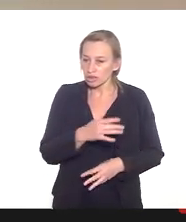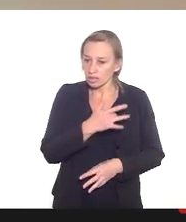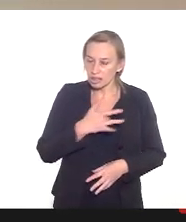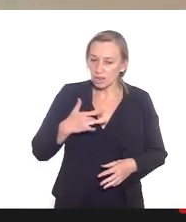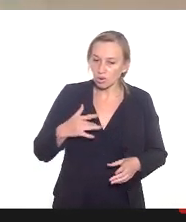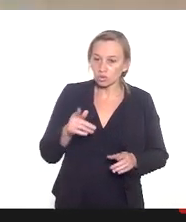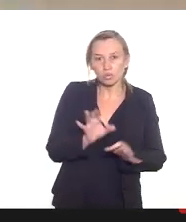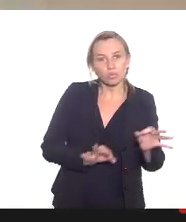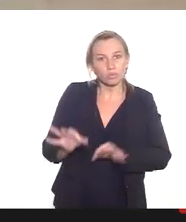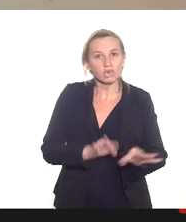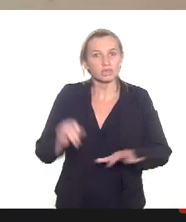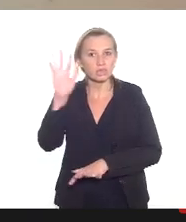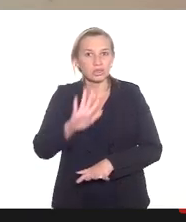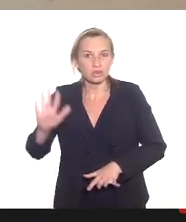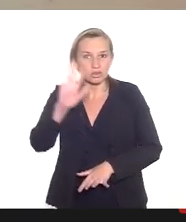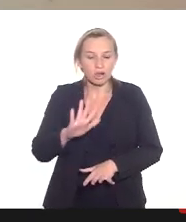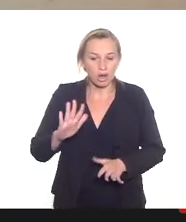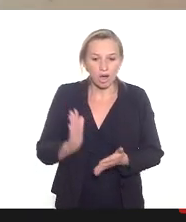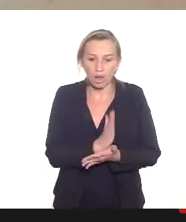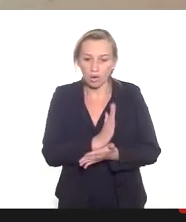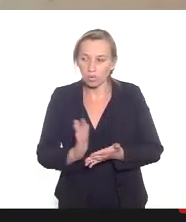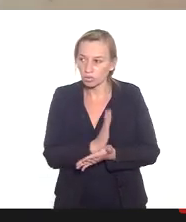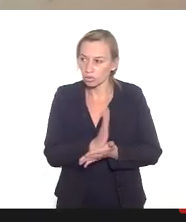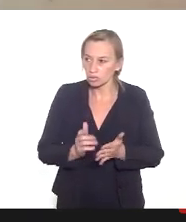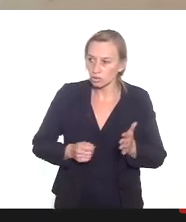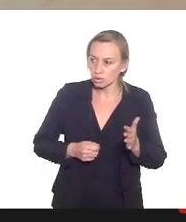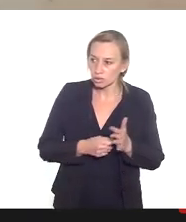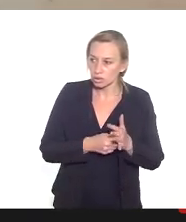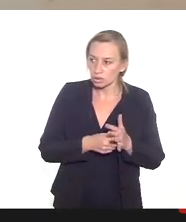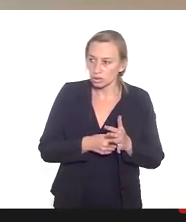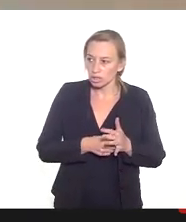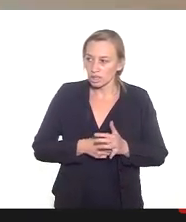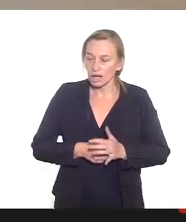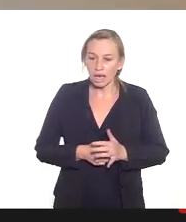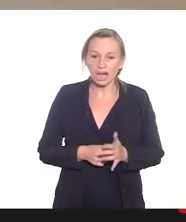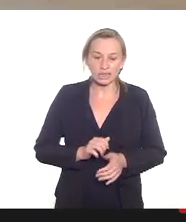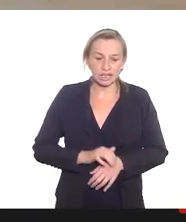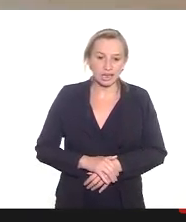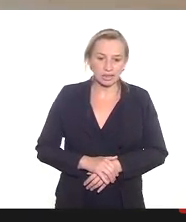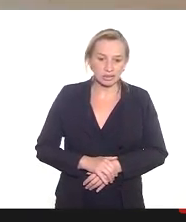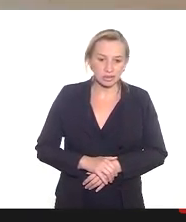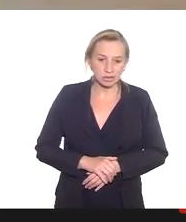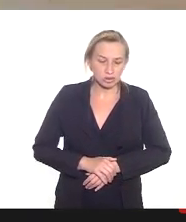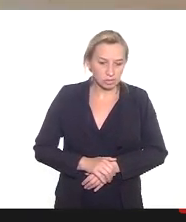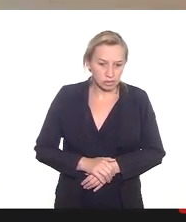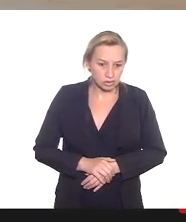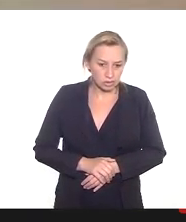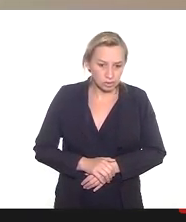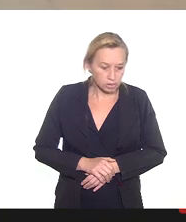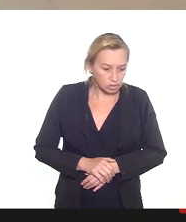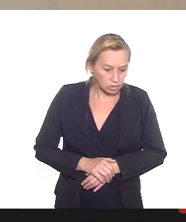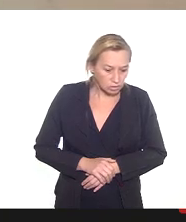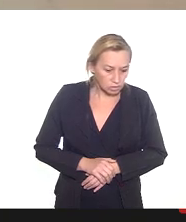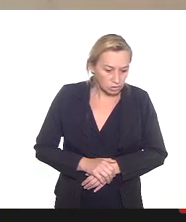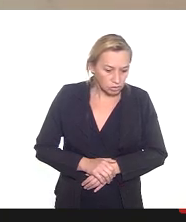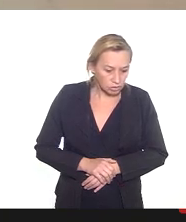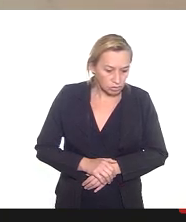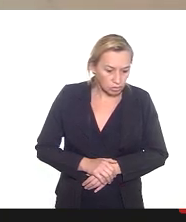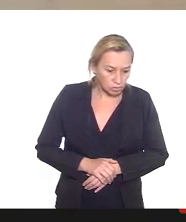no plano nacional algumas restrições é a nossa foi mais flexível e ela vai ser mais flexível e prendo no uma vez que